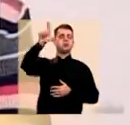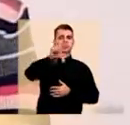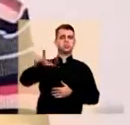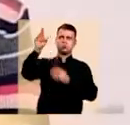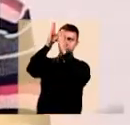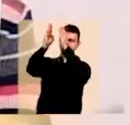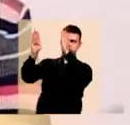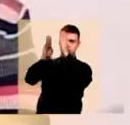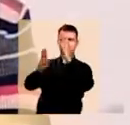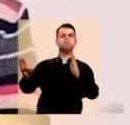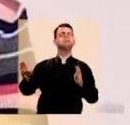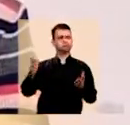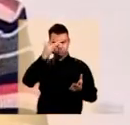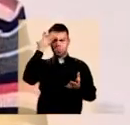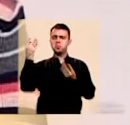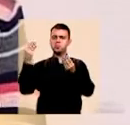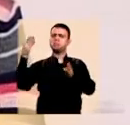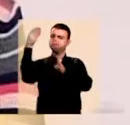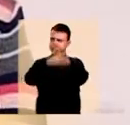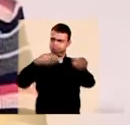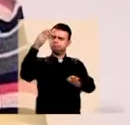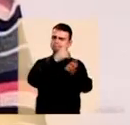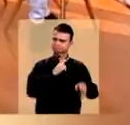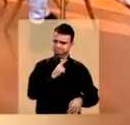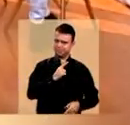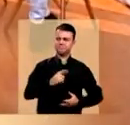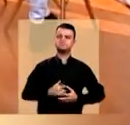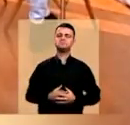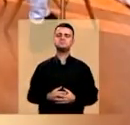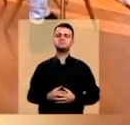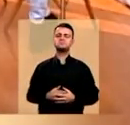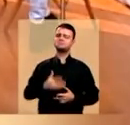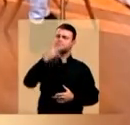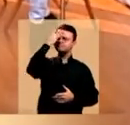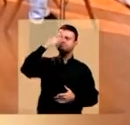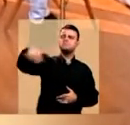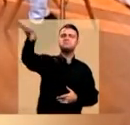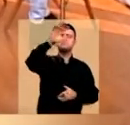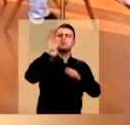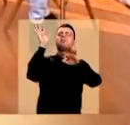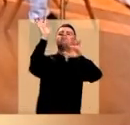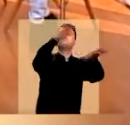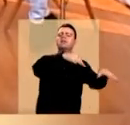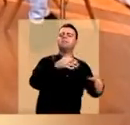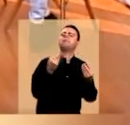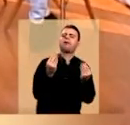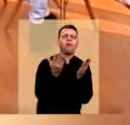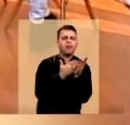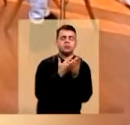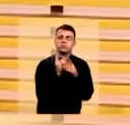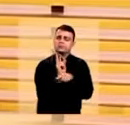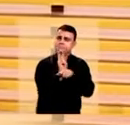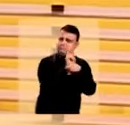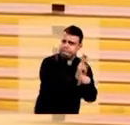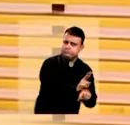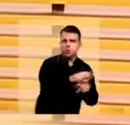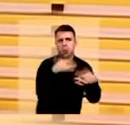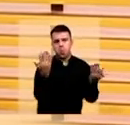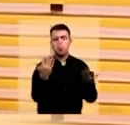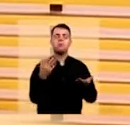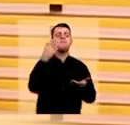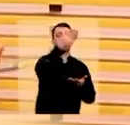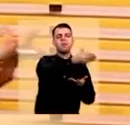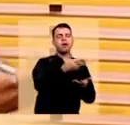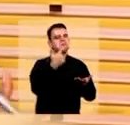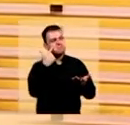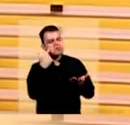e tem uma boa saída. Ô, Márcia, uma dúvida. Quem vai até a biblioteca vai para emprestar livros ou vai inicialmente,